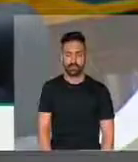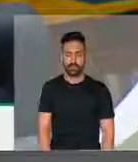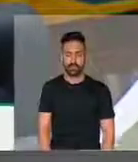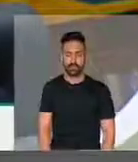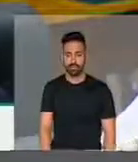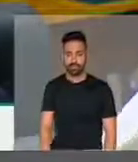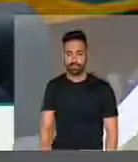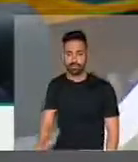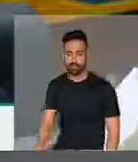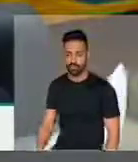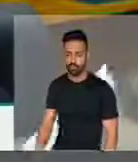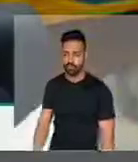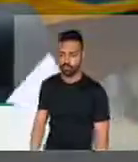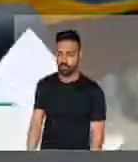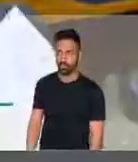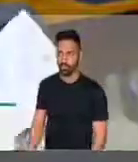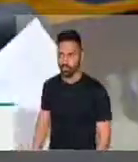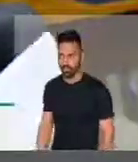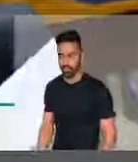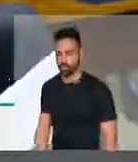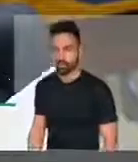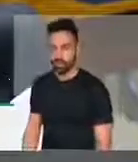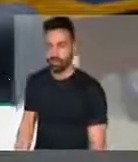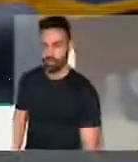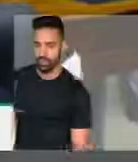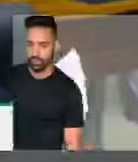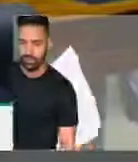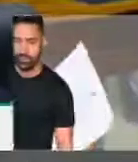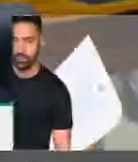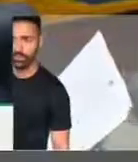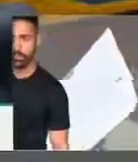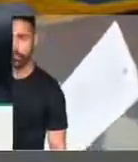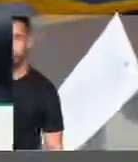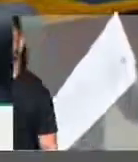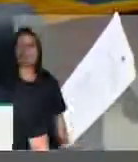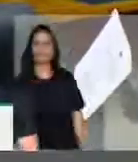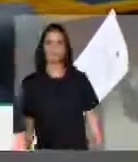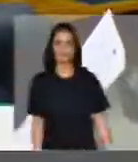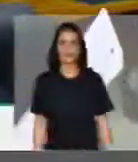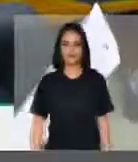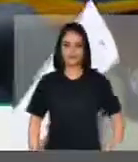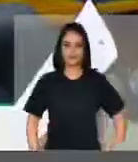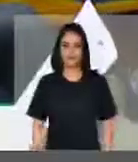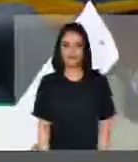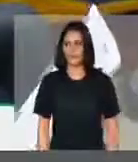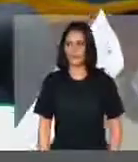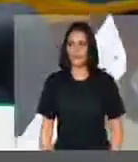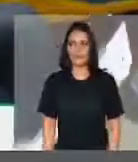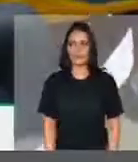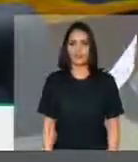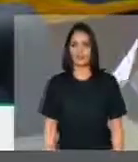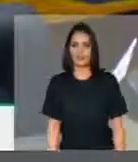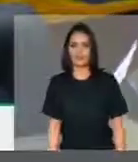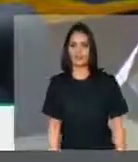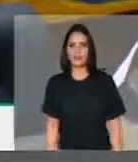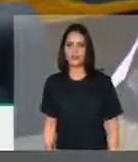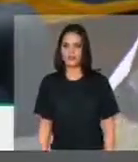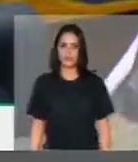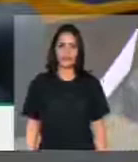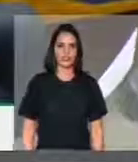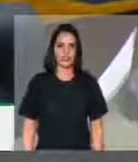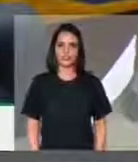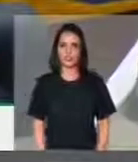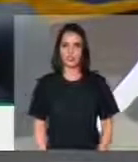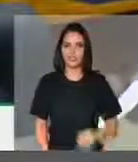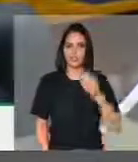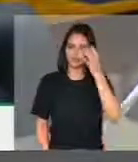E é por isso que eu peço à Coordenação Nacional da Garantia Safra, em nome da senhora Dione Maria